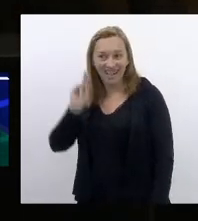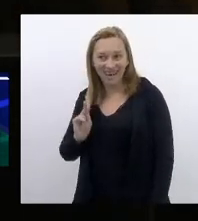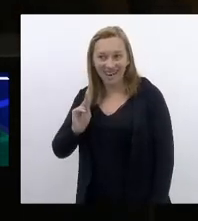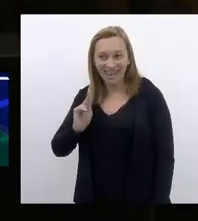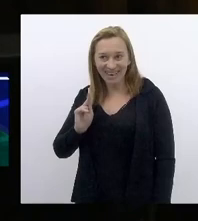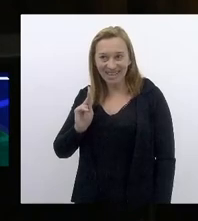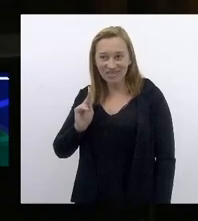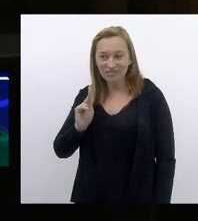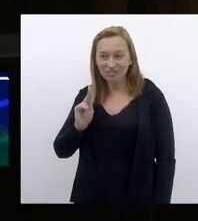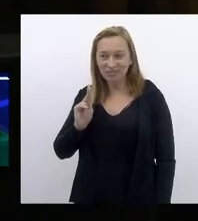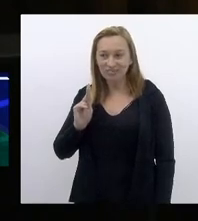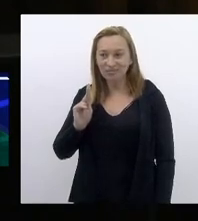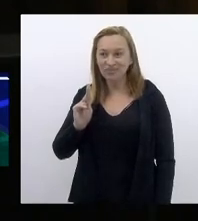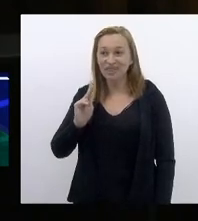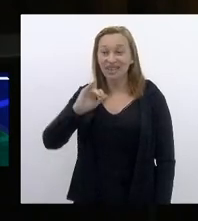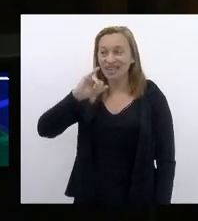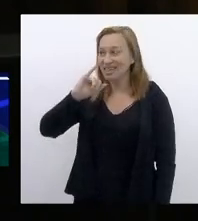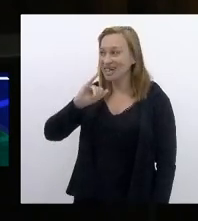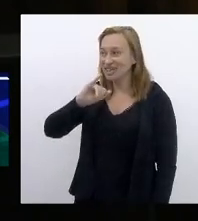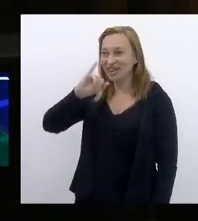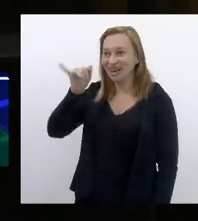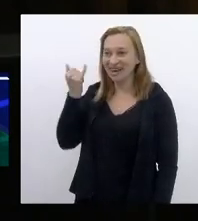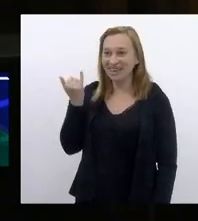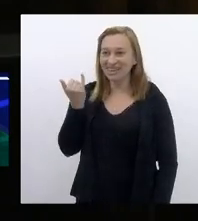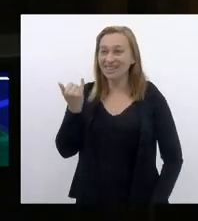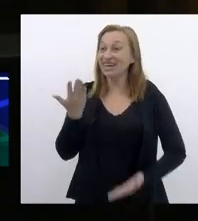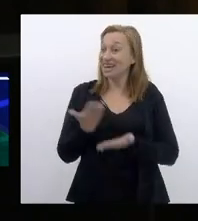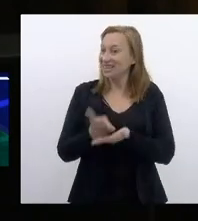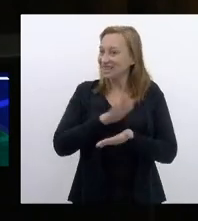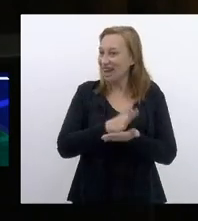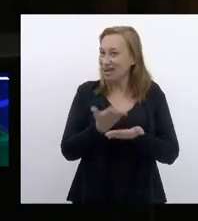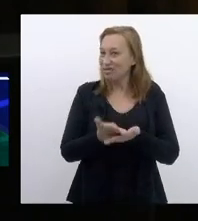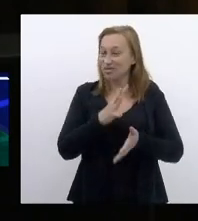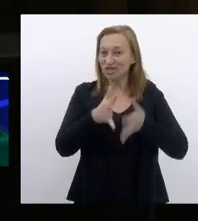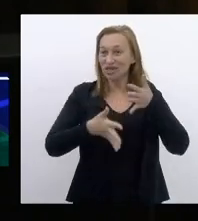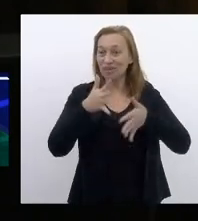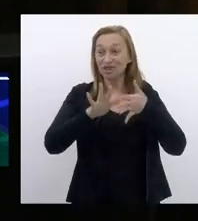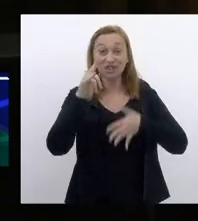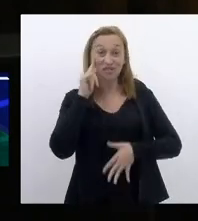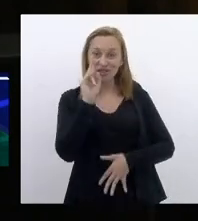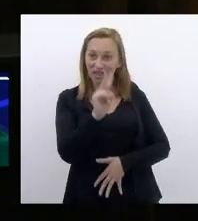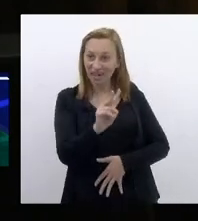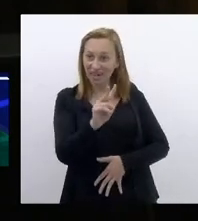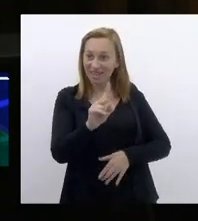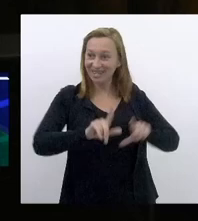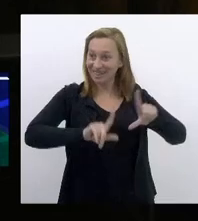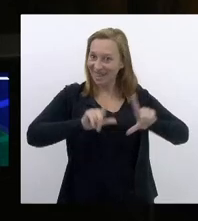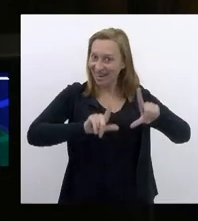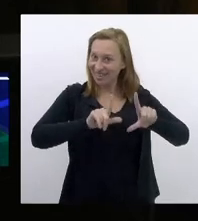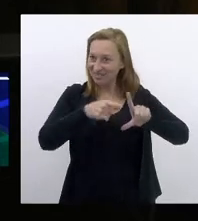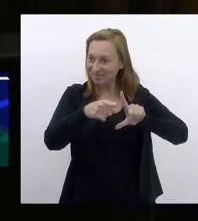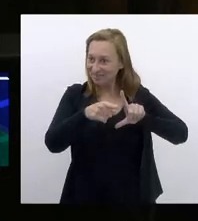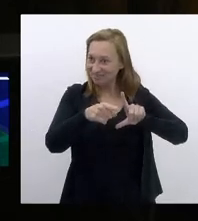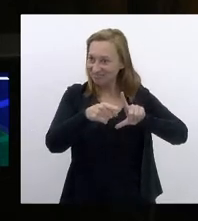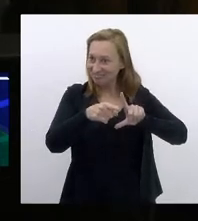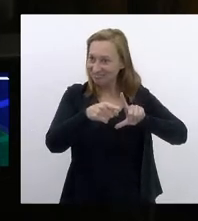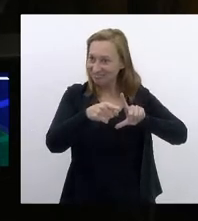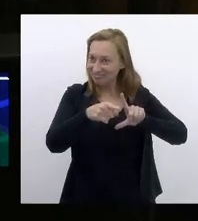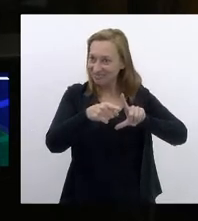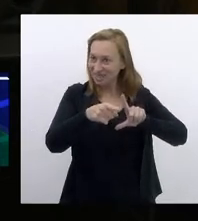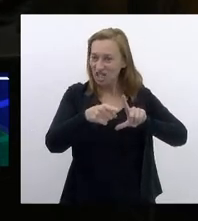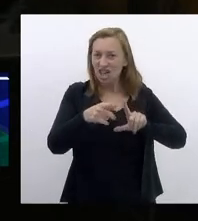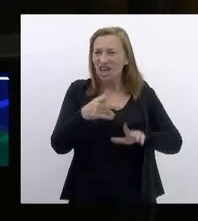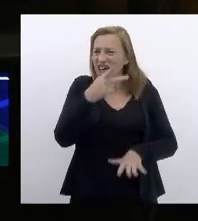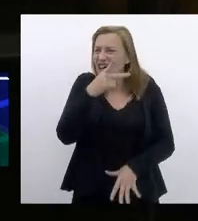que fazem a linguagem de Libra, porque a gente está vendo ali ela no, na tela, e